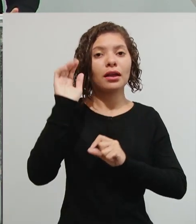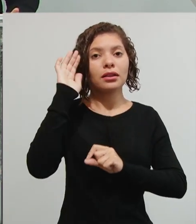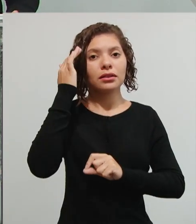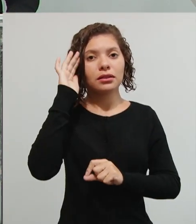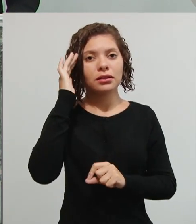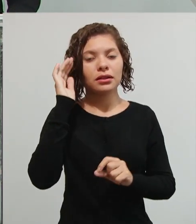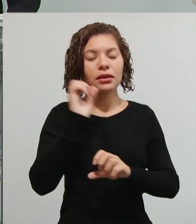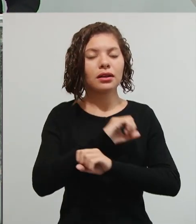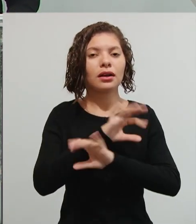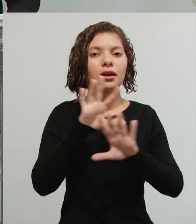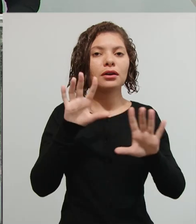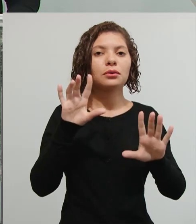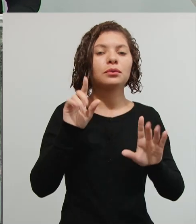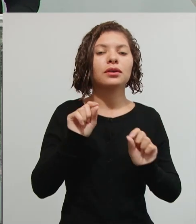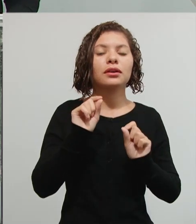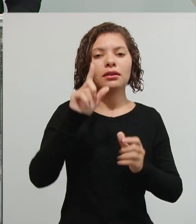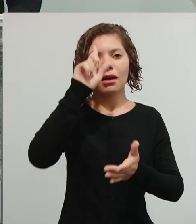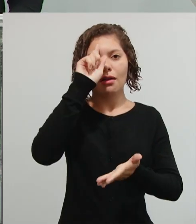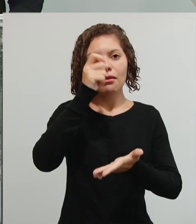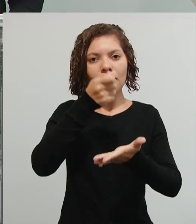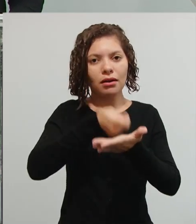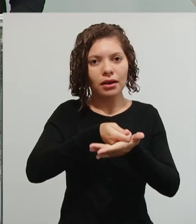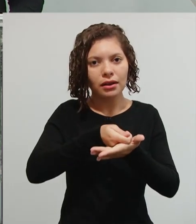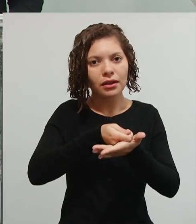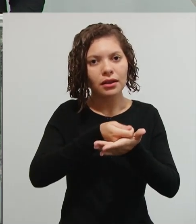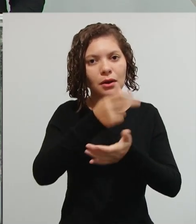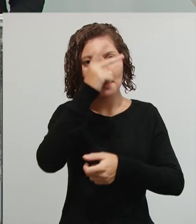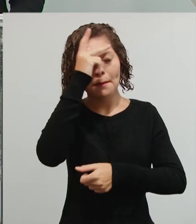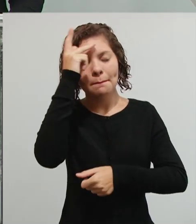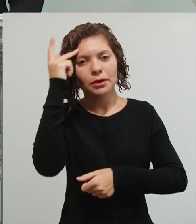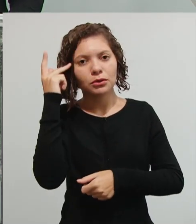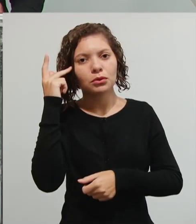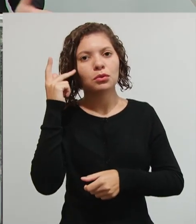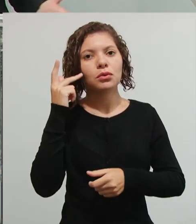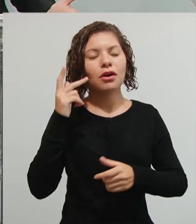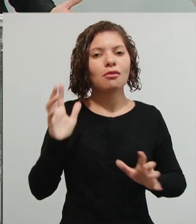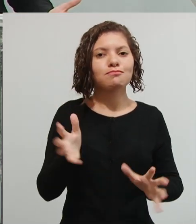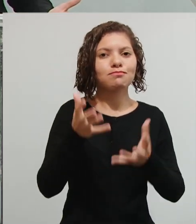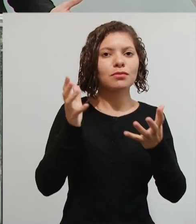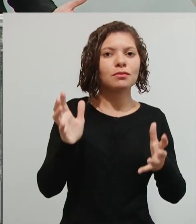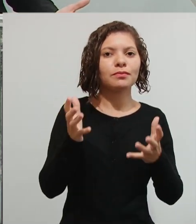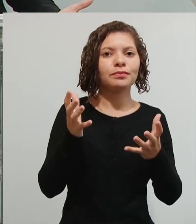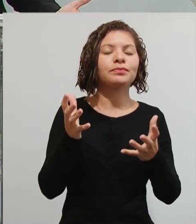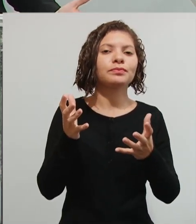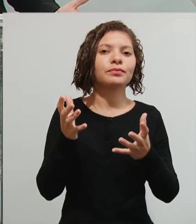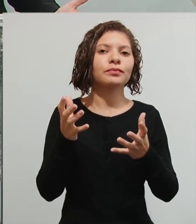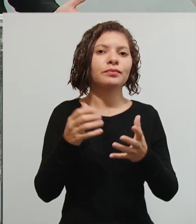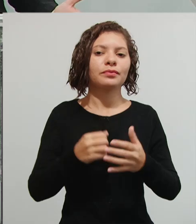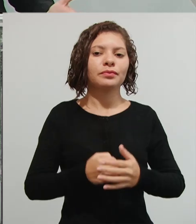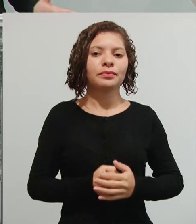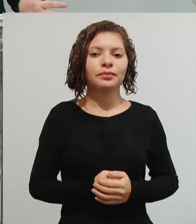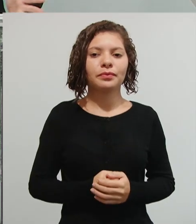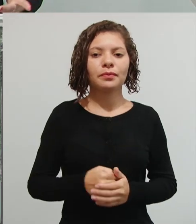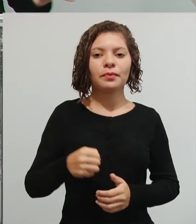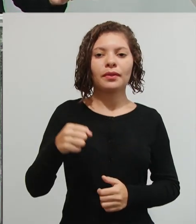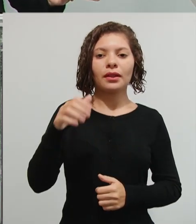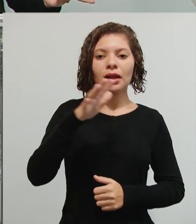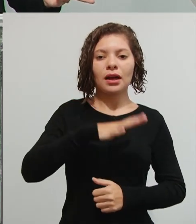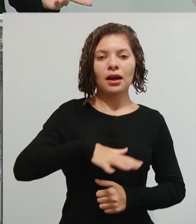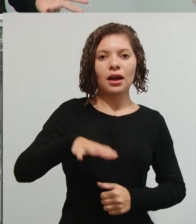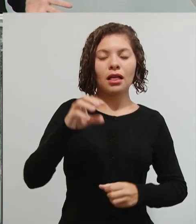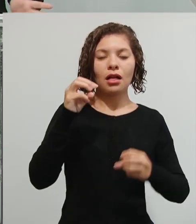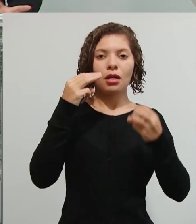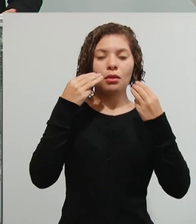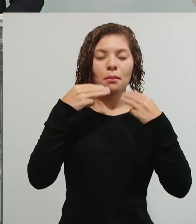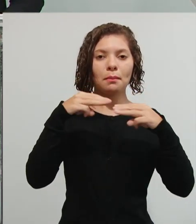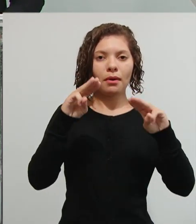das pessoas, os incentivos influenciam a decisão final. O pessoal do marketing concorda comigo, né? No marketing é uma das